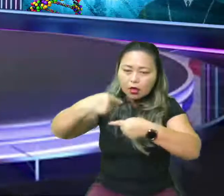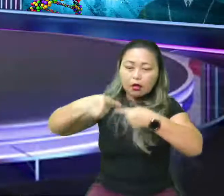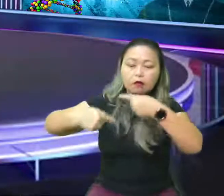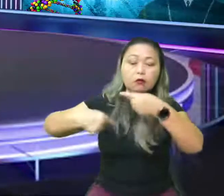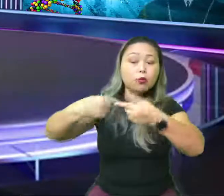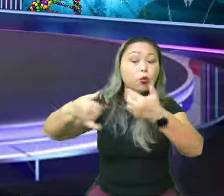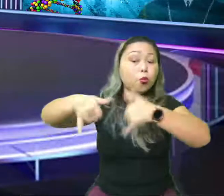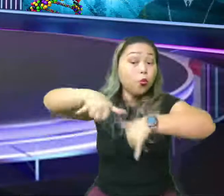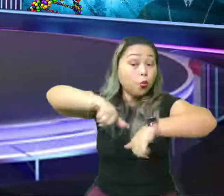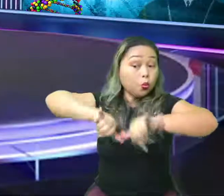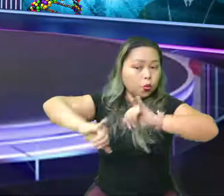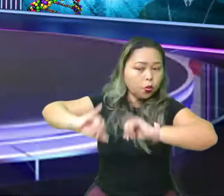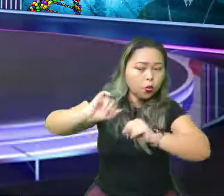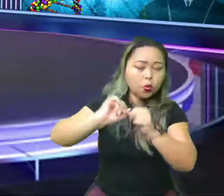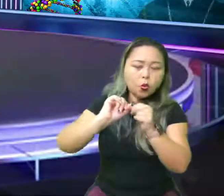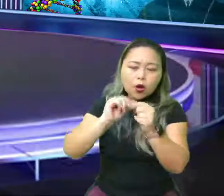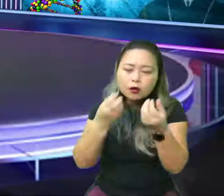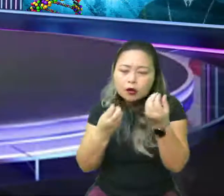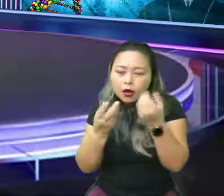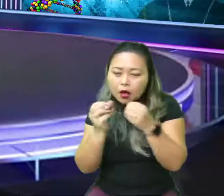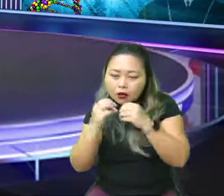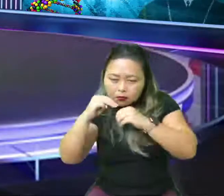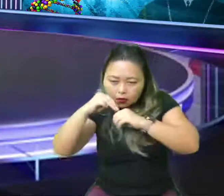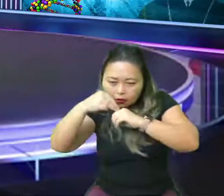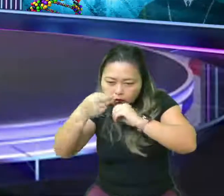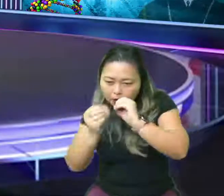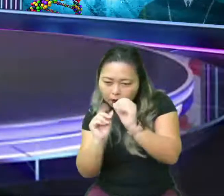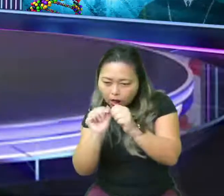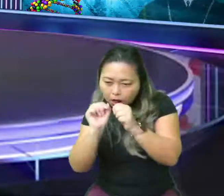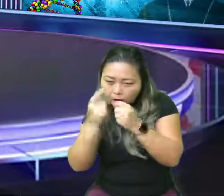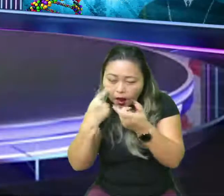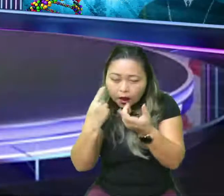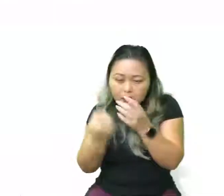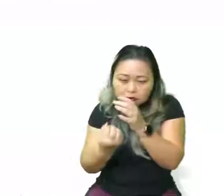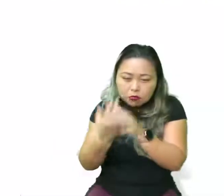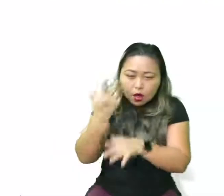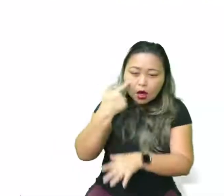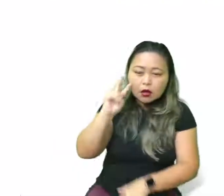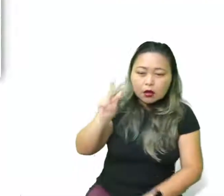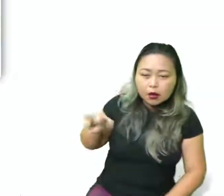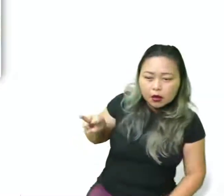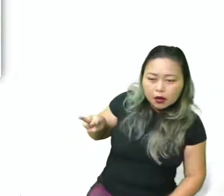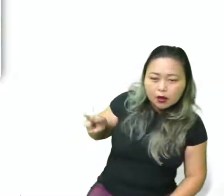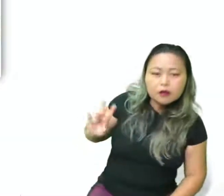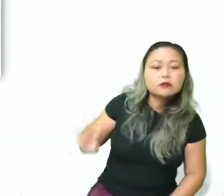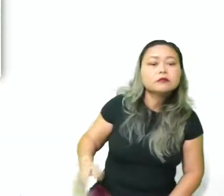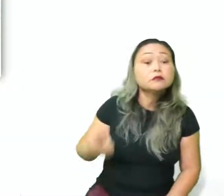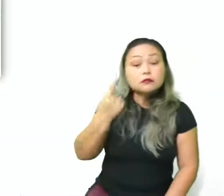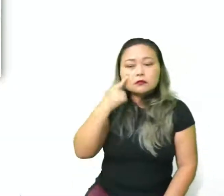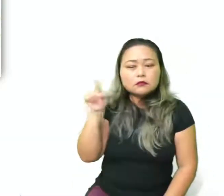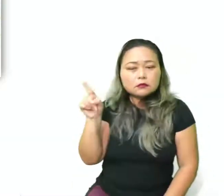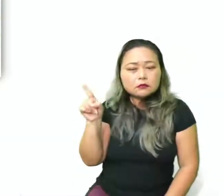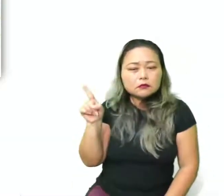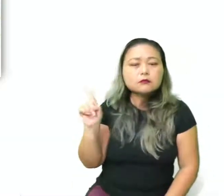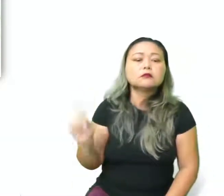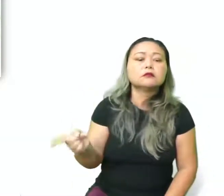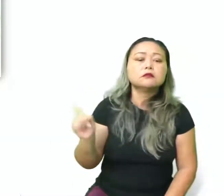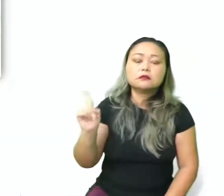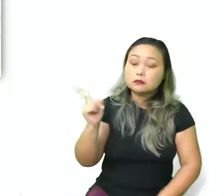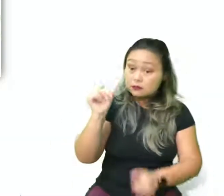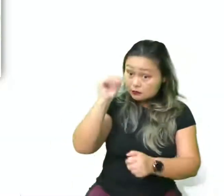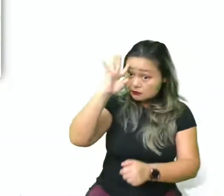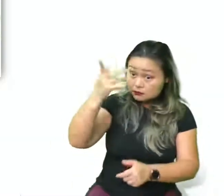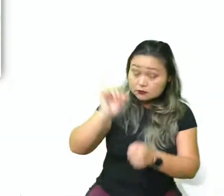química. E aí as primeiras moléculas começaram a surgir aí. Vamos dar uma olhadinha ali? Olha lá. Então, segundo